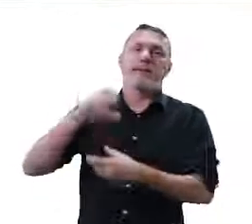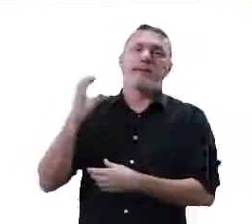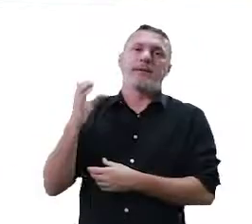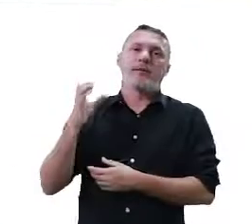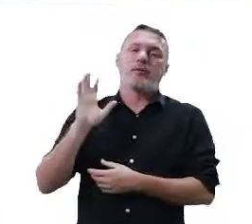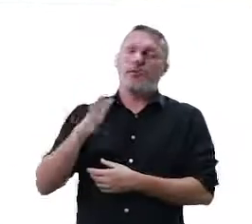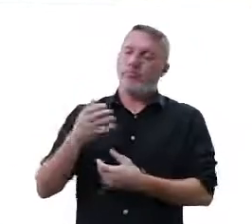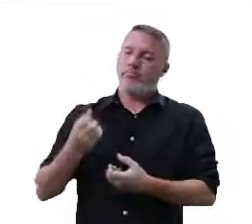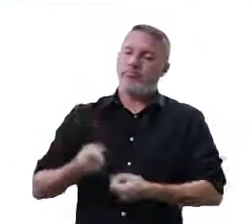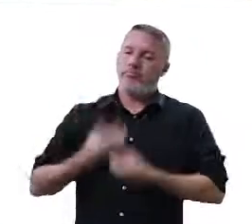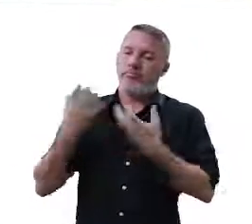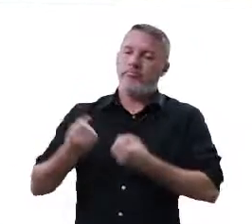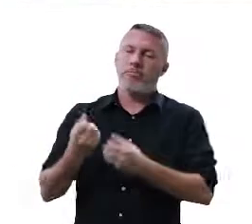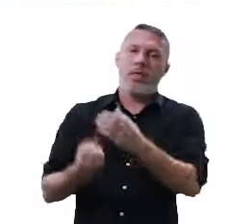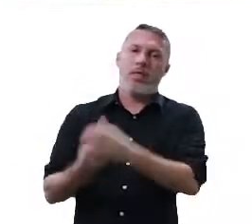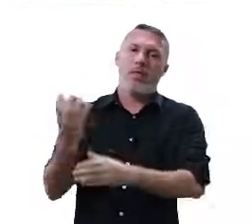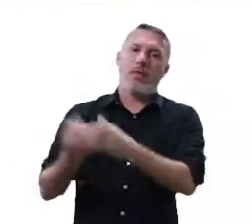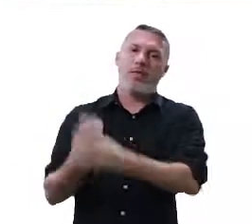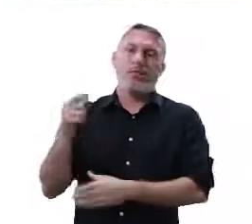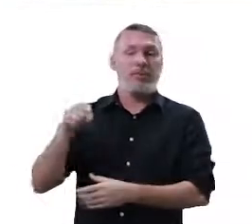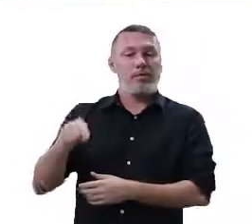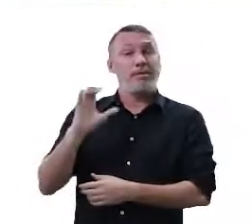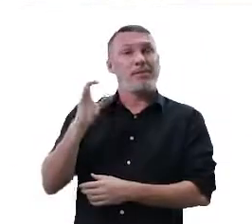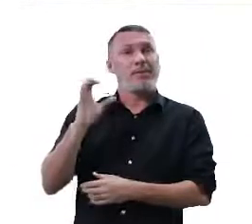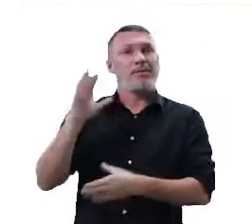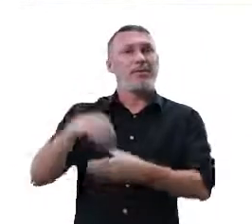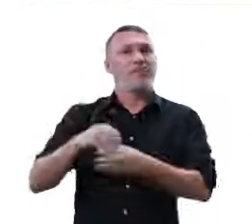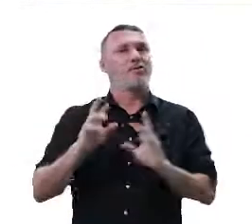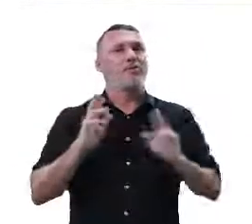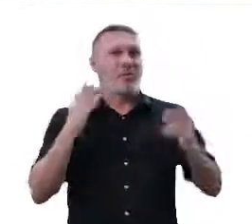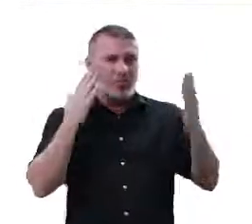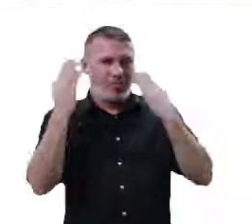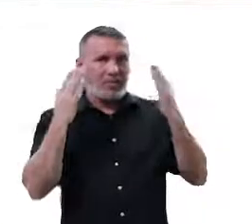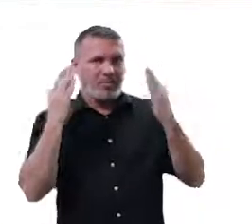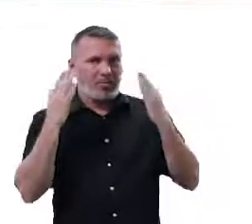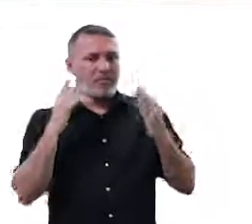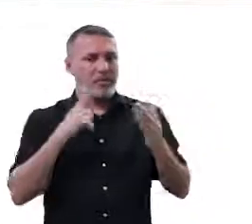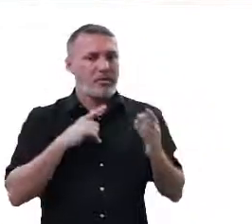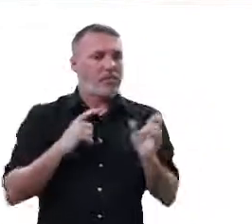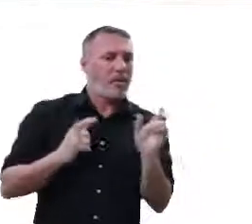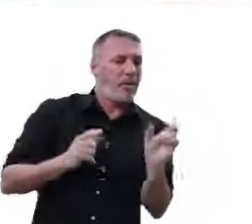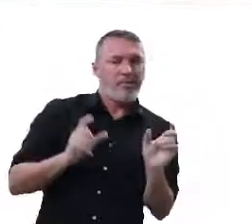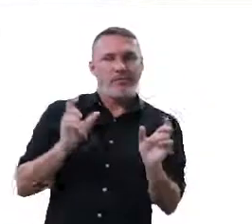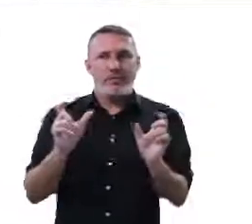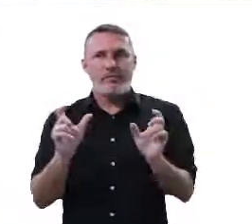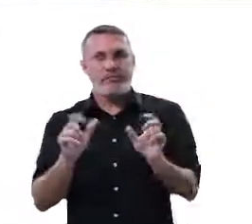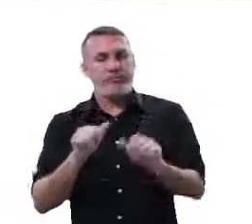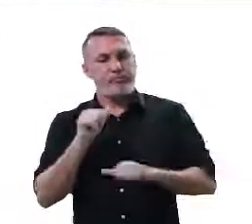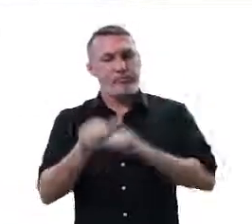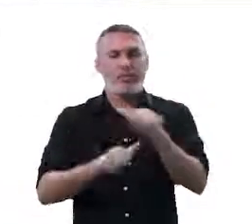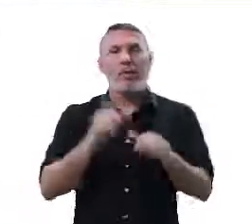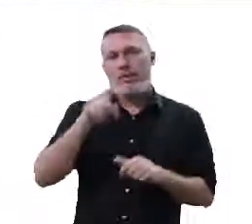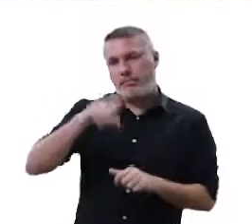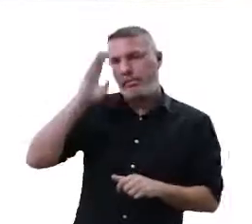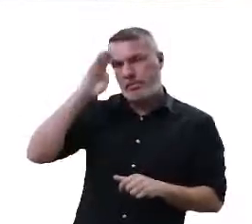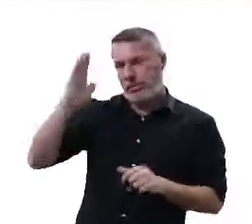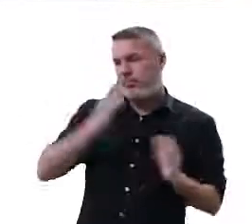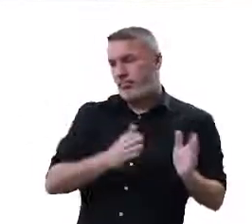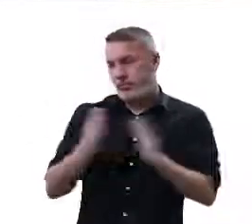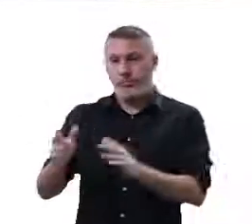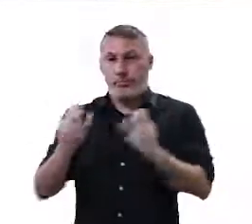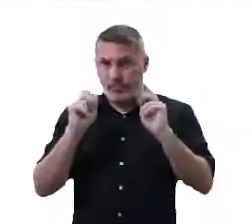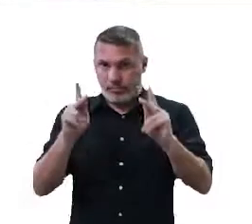conhecimento científico para a produção daquilo. Tá? Então, por isso essa diferença, e isso é